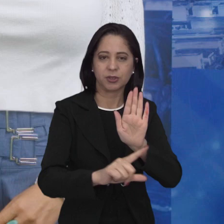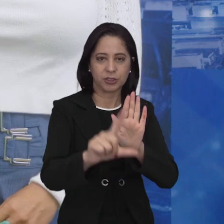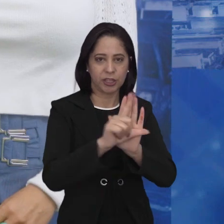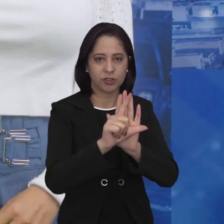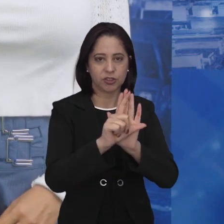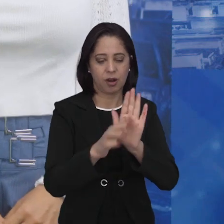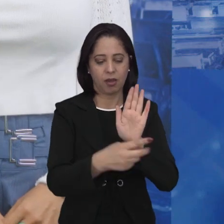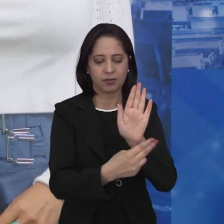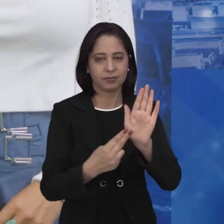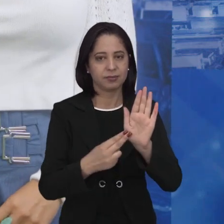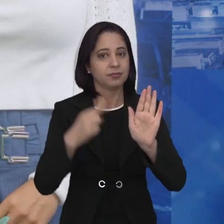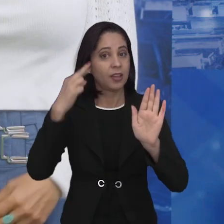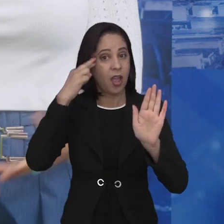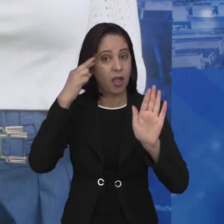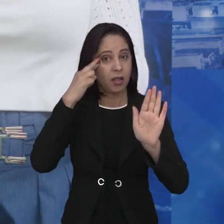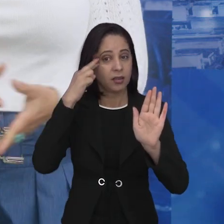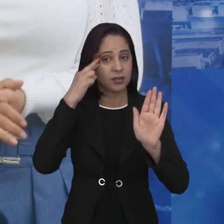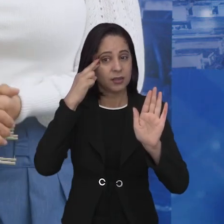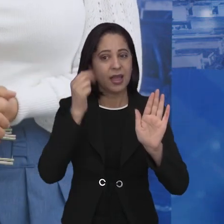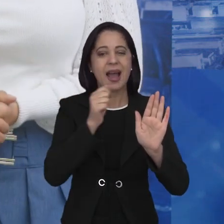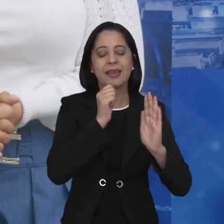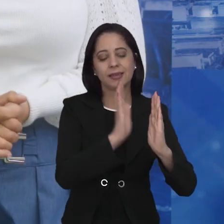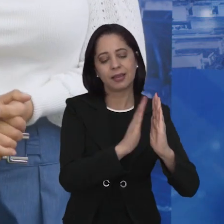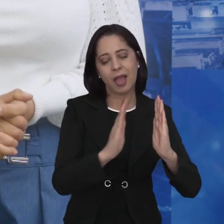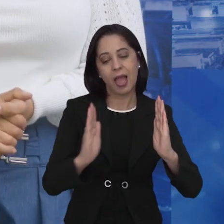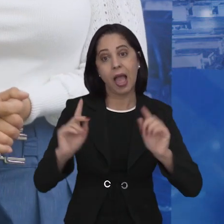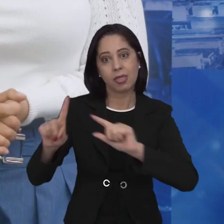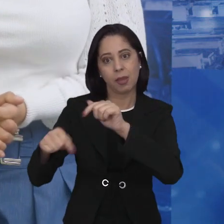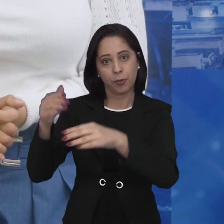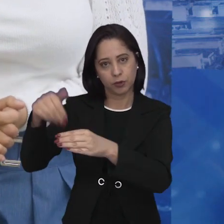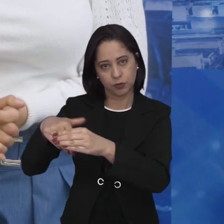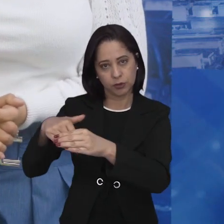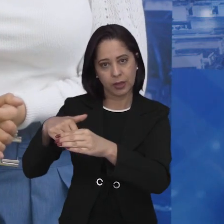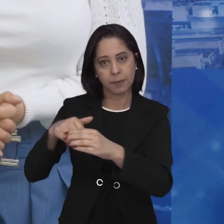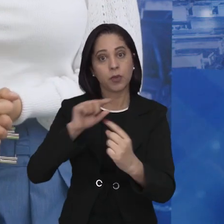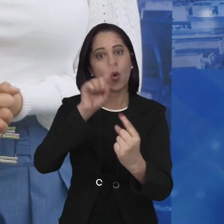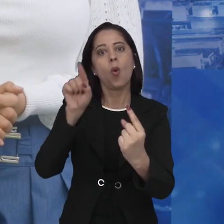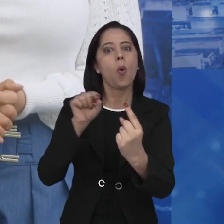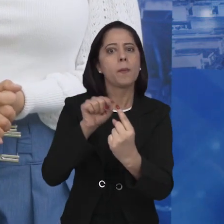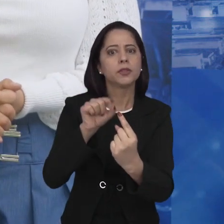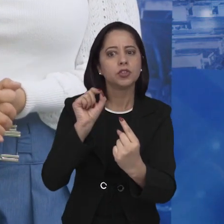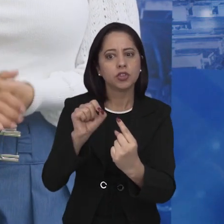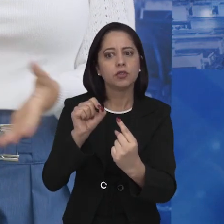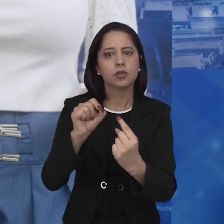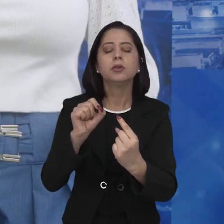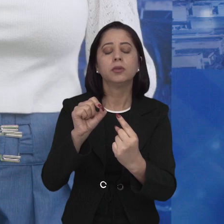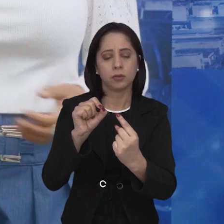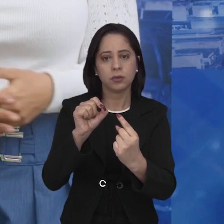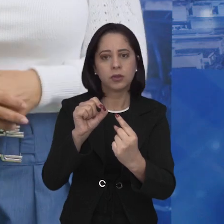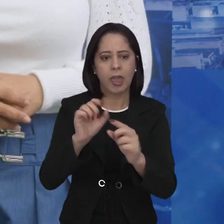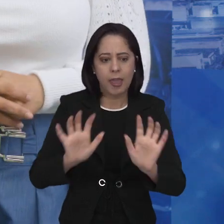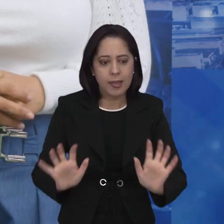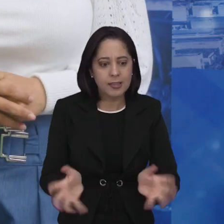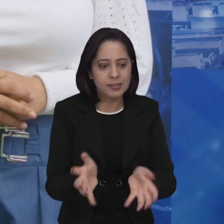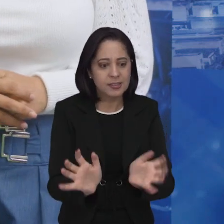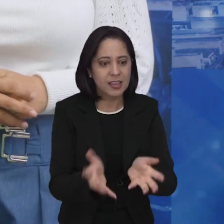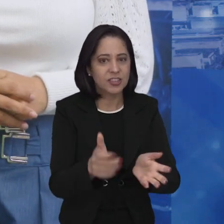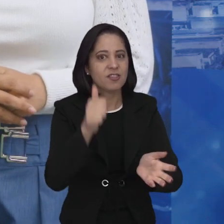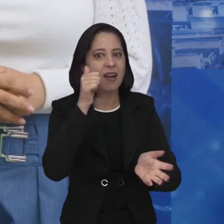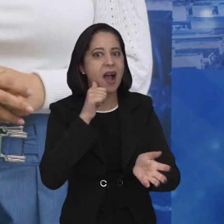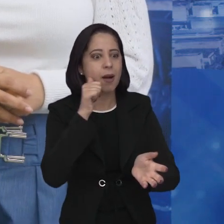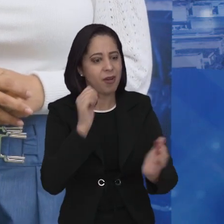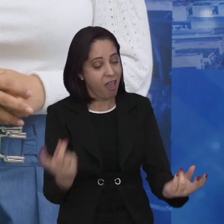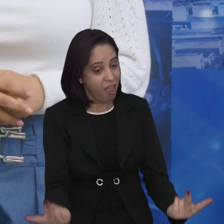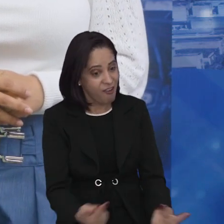de autoria do vereador Rogério da Cazem e que tramita aqui na Câmara. A matéria prevê a implementação do Programa Municipal de Incentivo